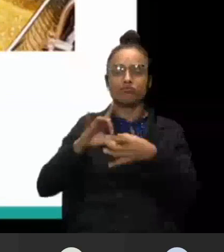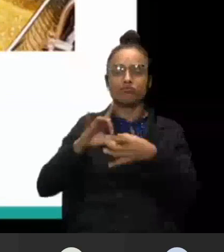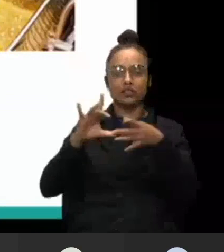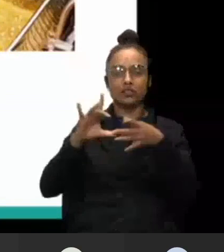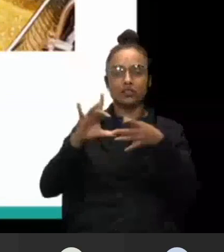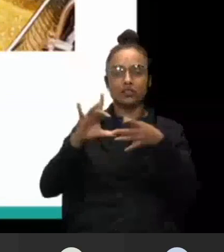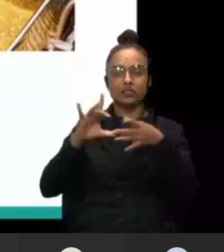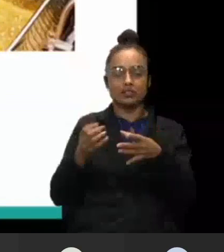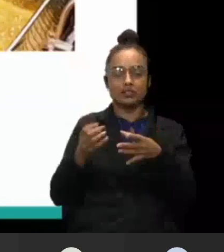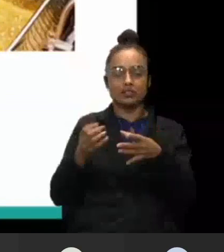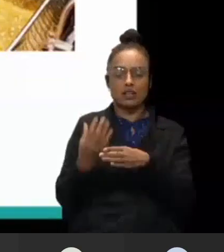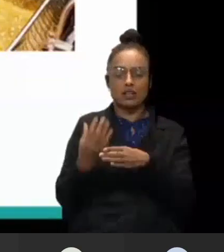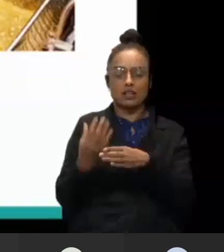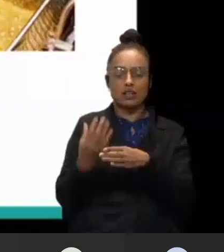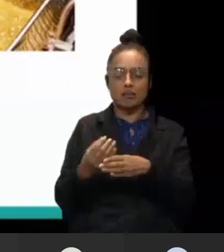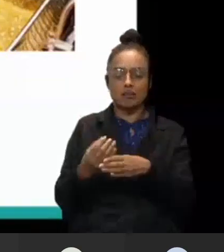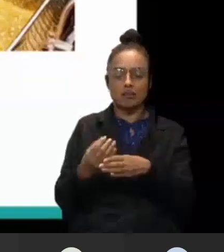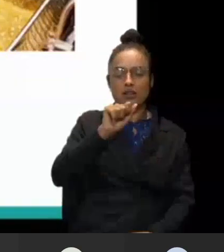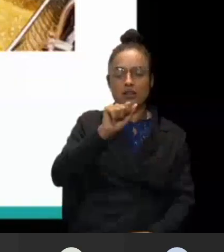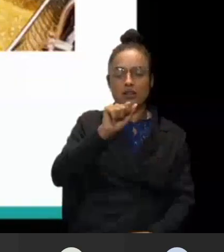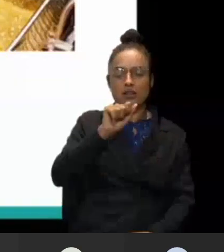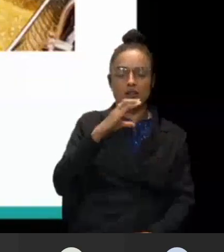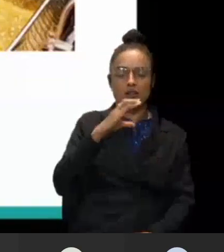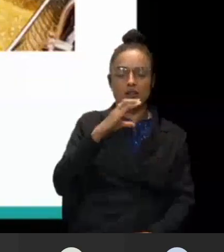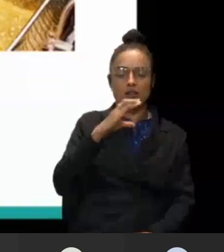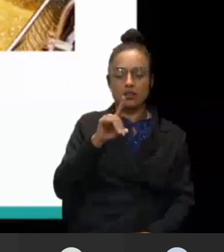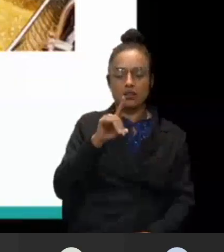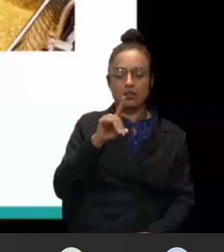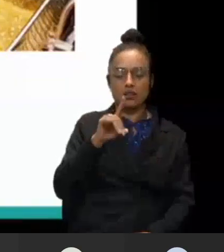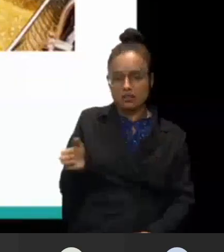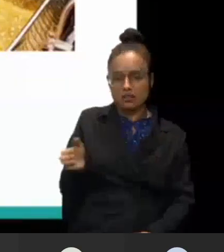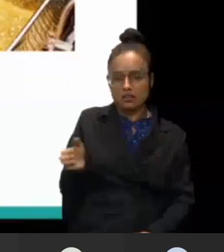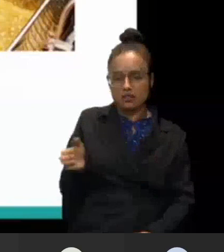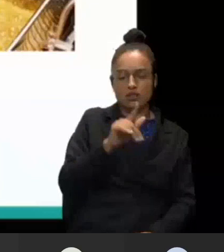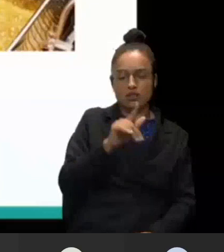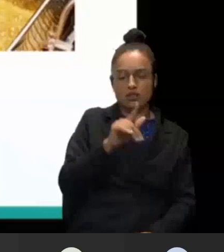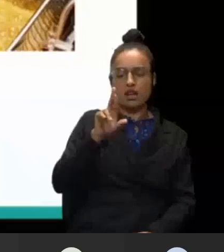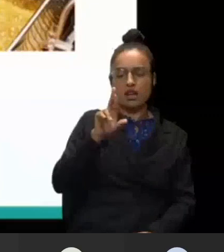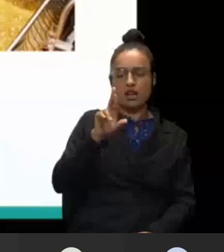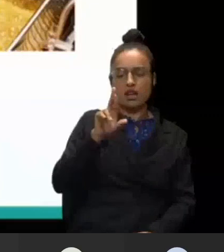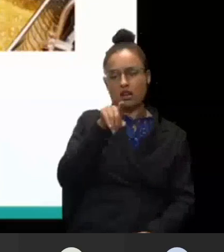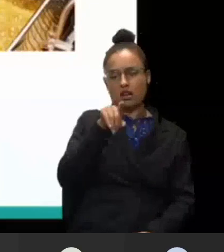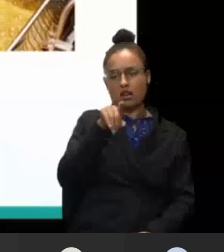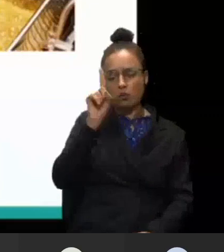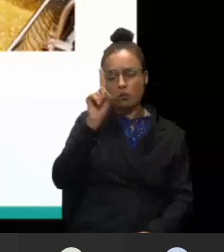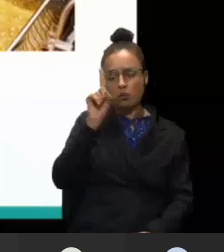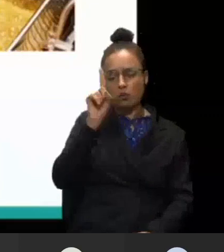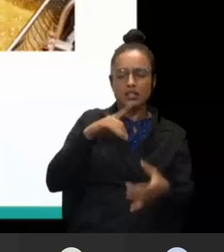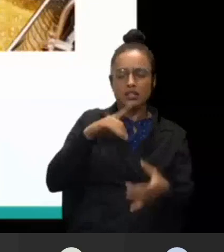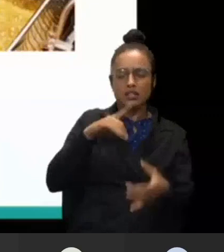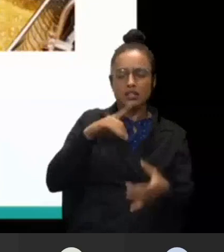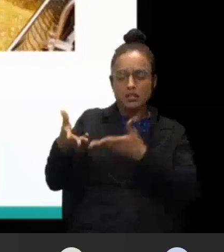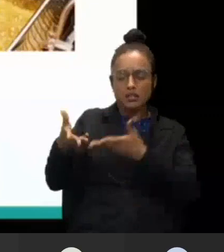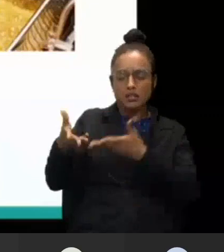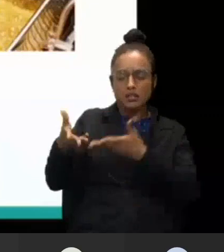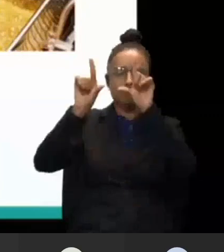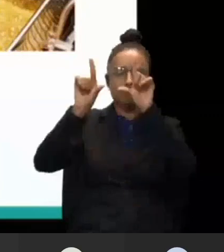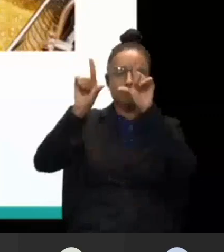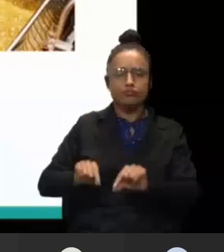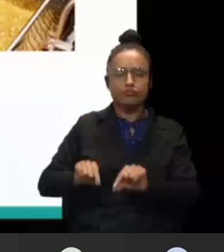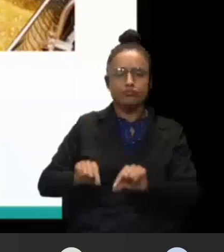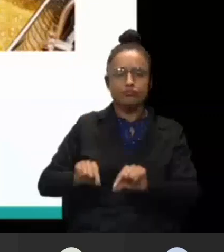liberação de ácidos graxos presentes no meio. Essa liberação de ácidos graxos diminui a qualidade